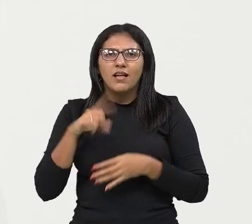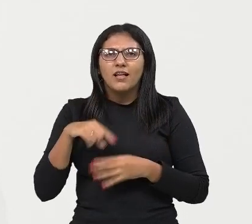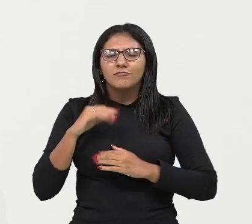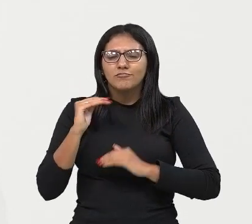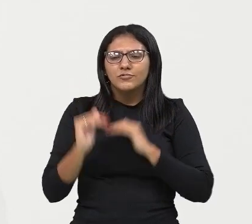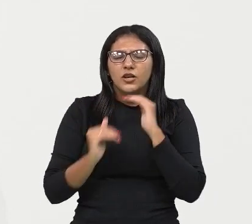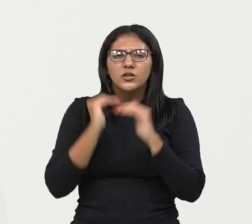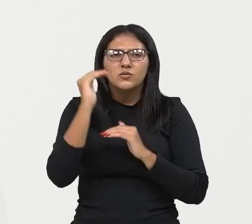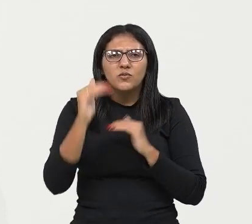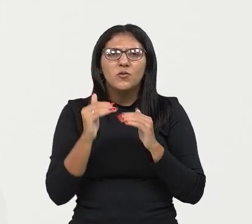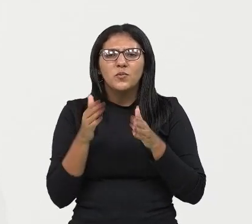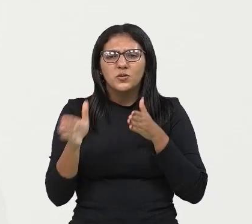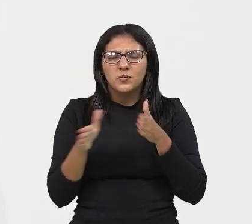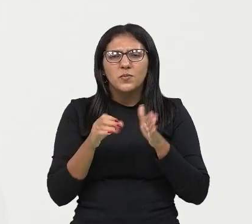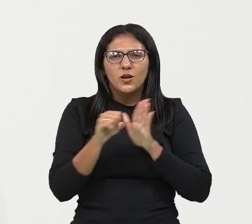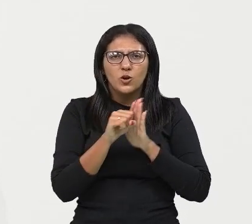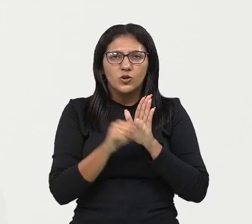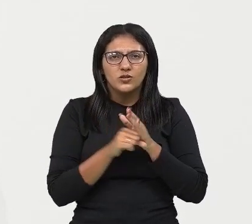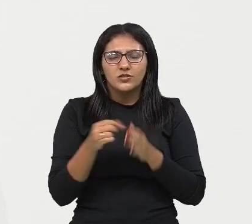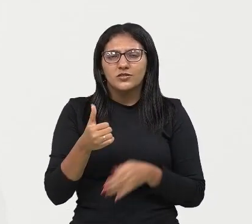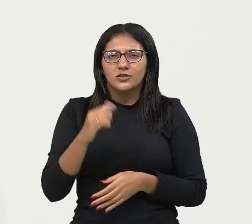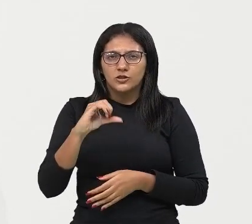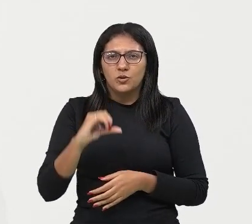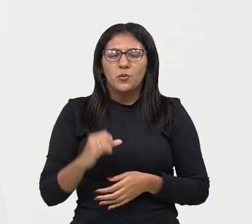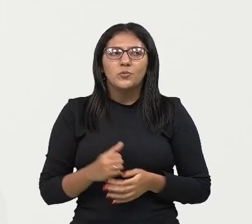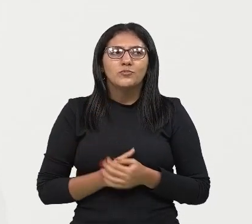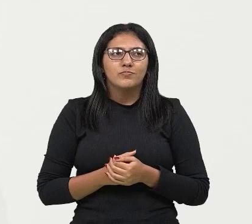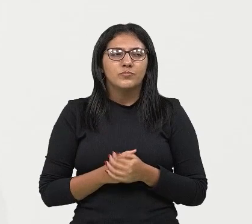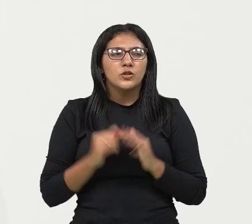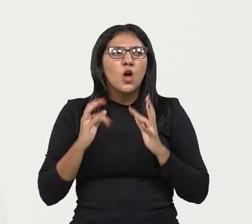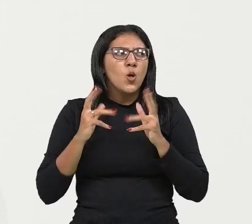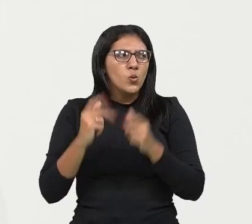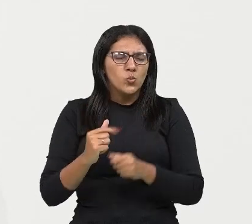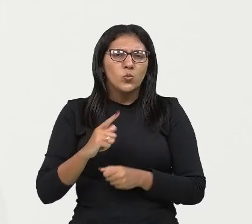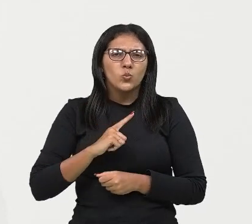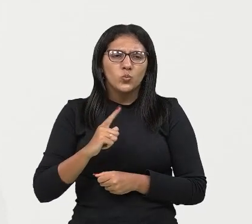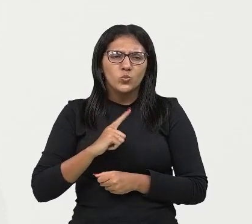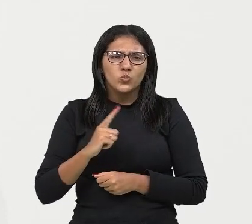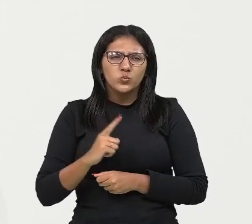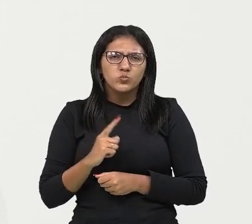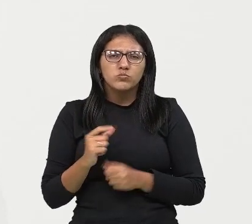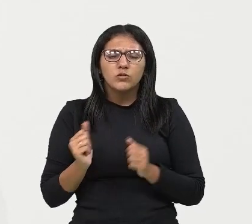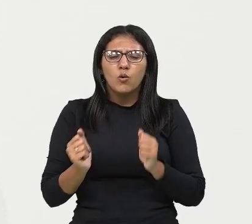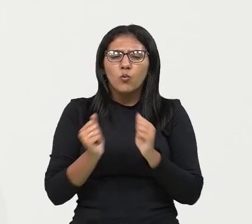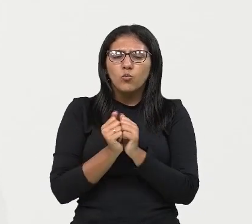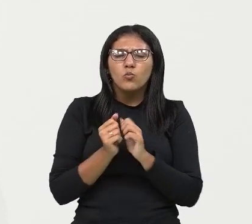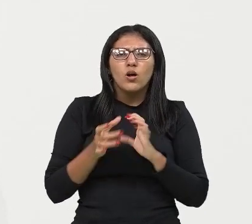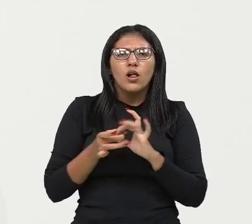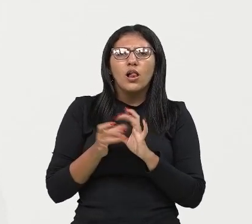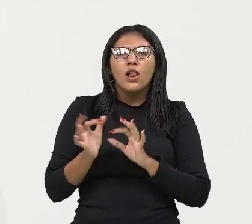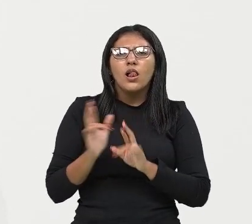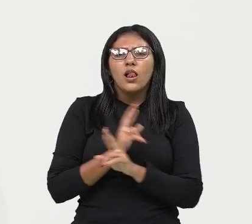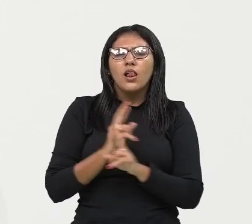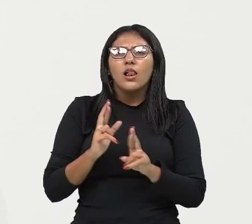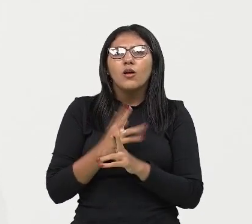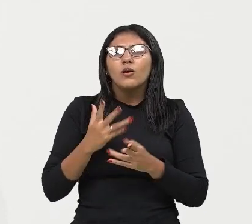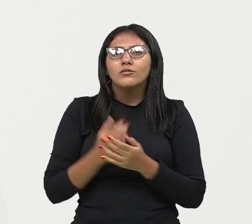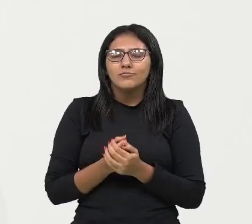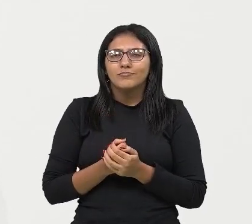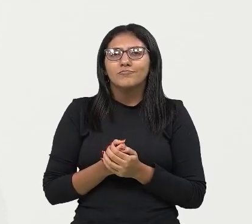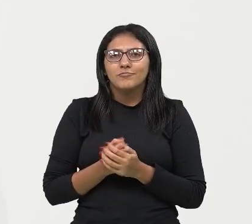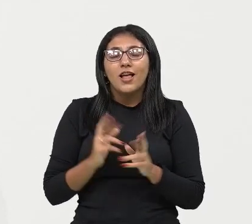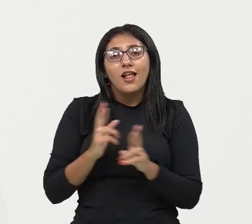aí nos séculos XIX. Isso tudo vem, gente, junto com a formação do nosso